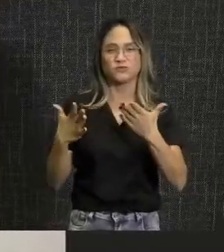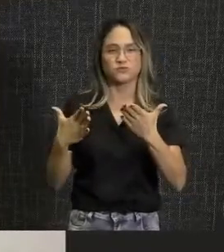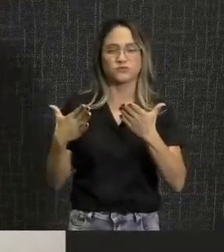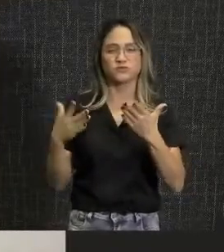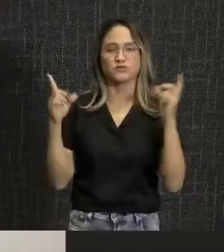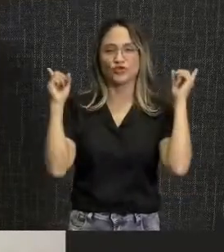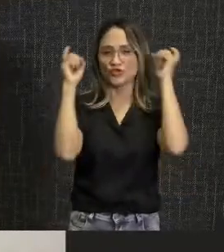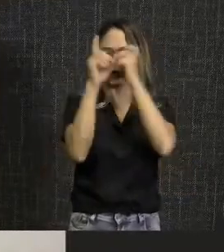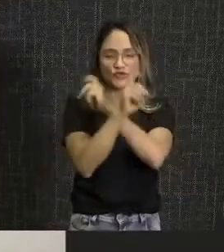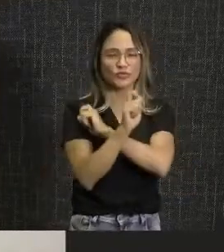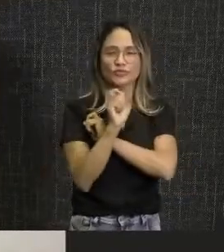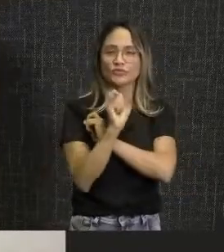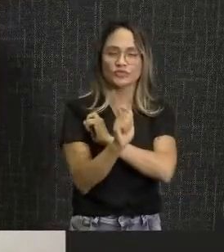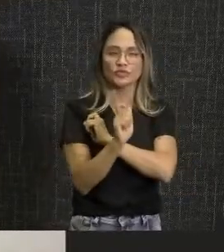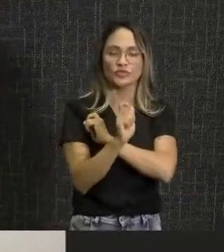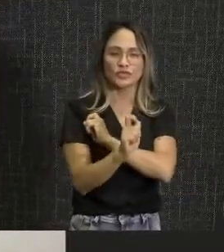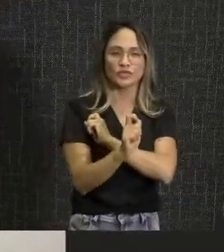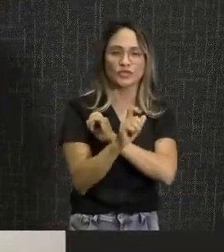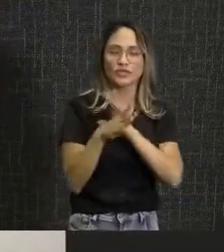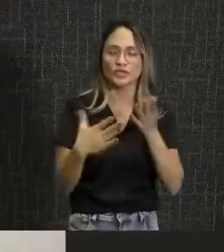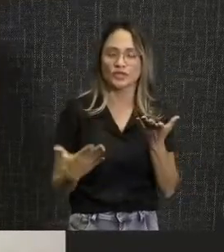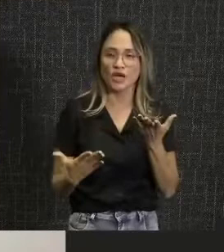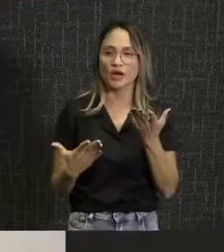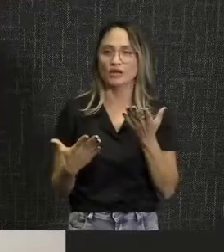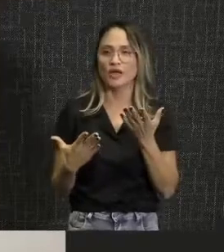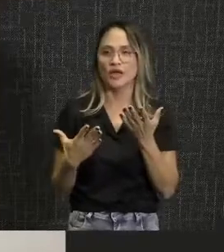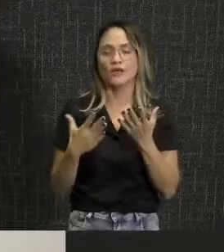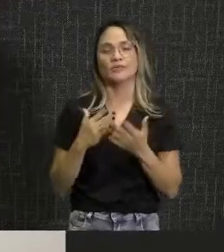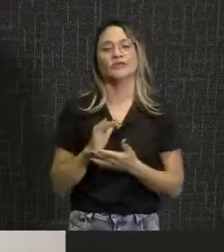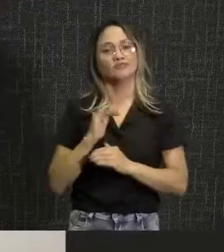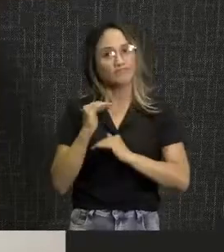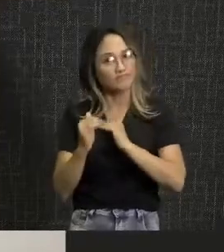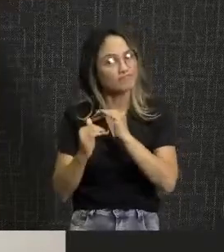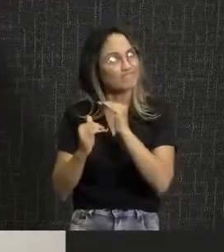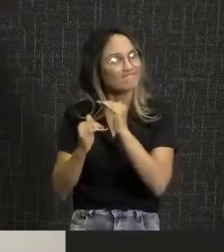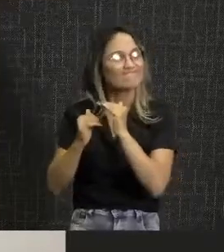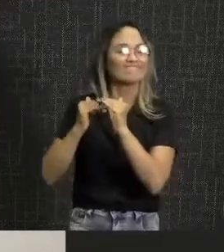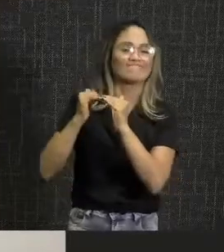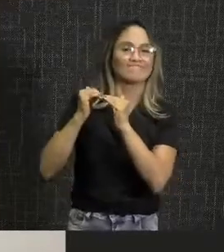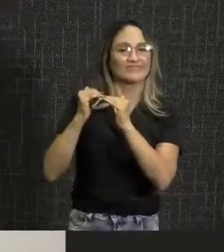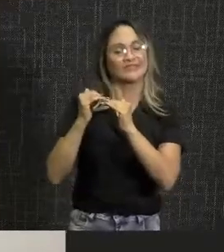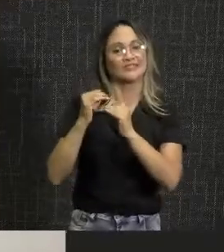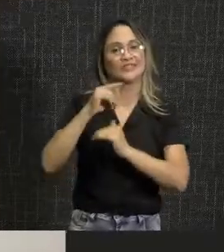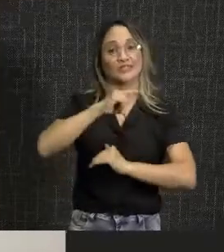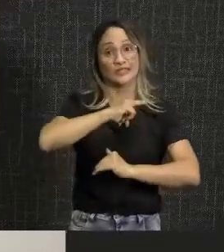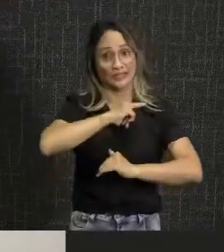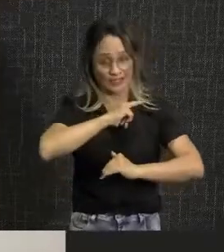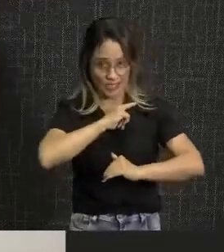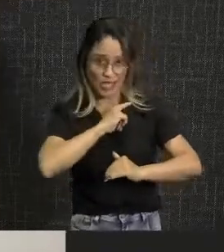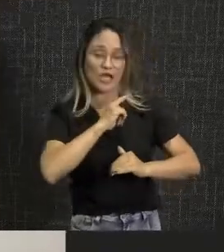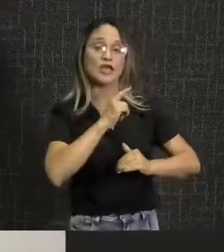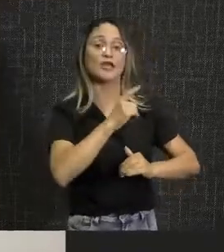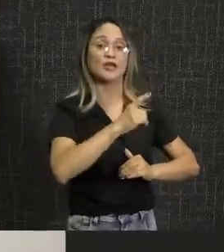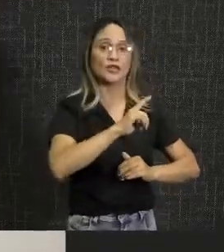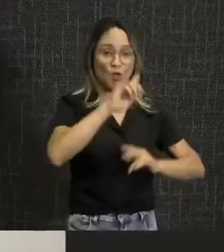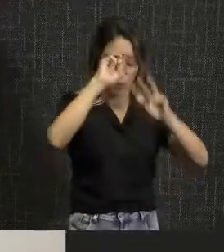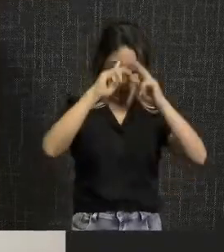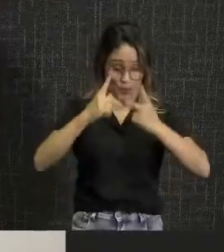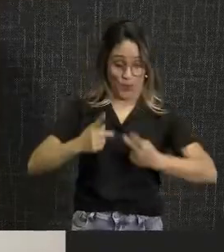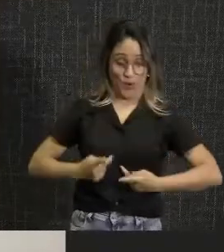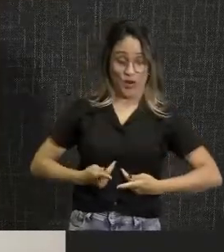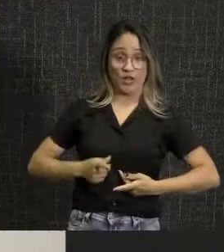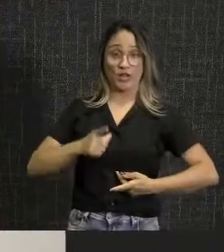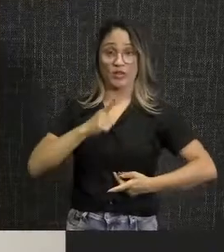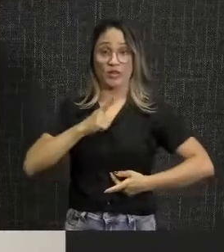As condições para uma recuperação estão dadas, como eu já falei, a gente tem gente, tem capital humano, a gente